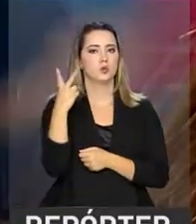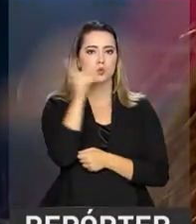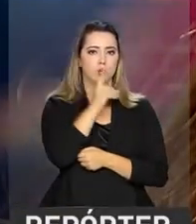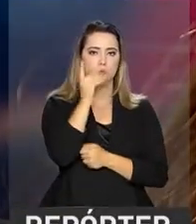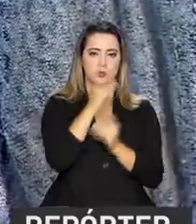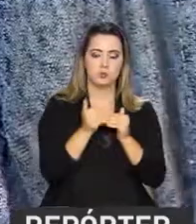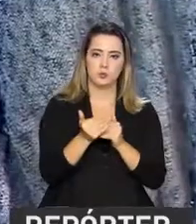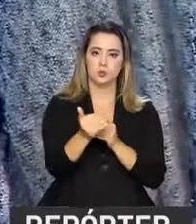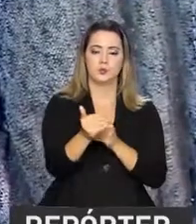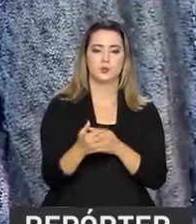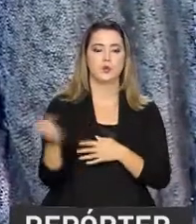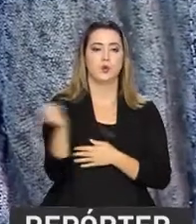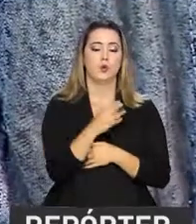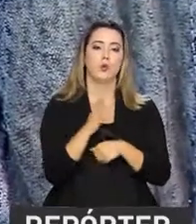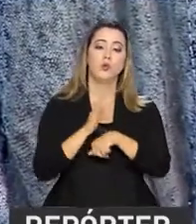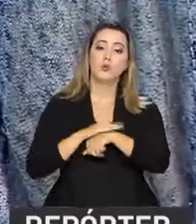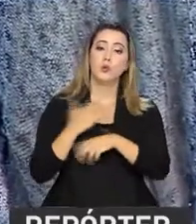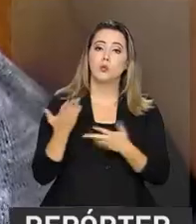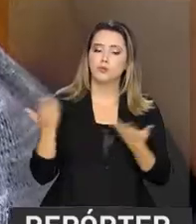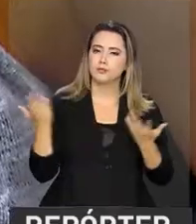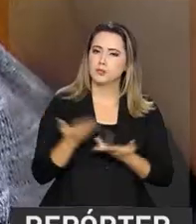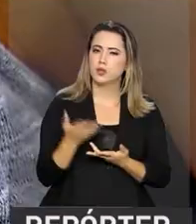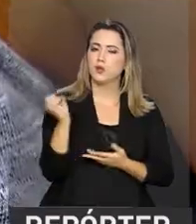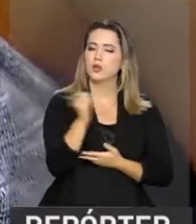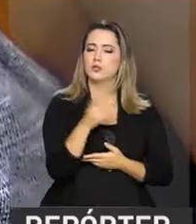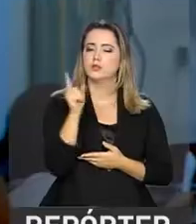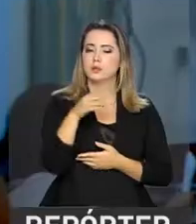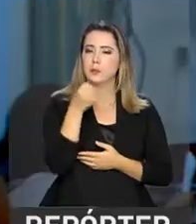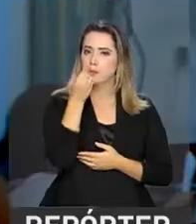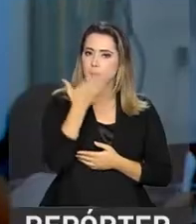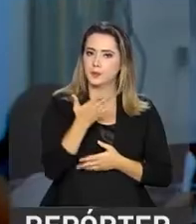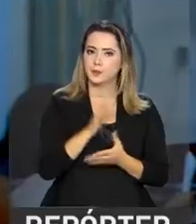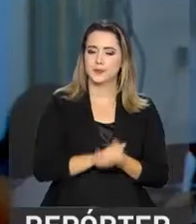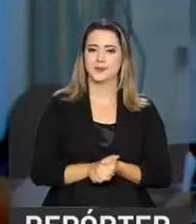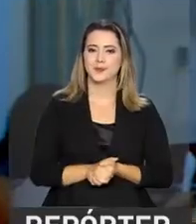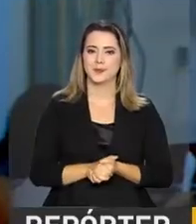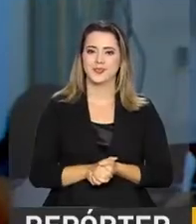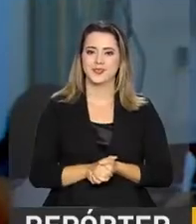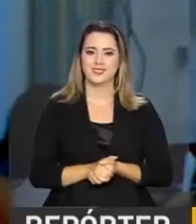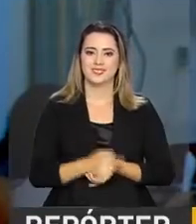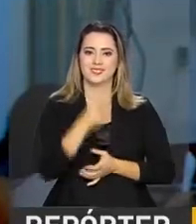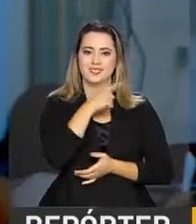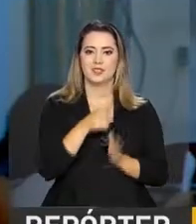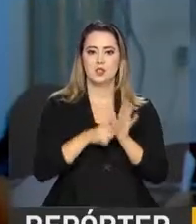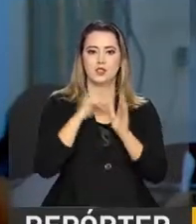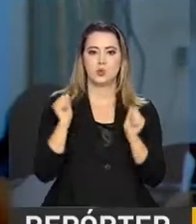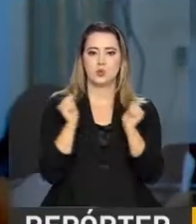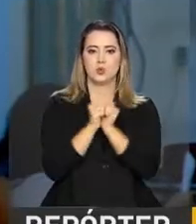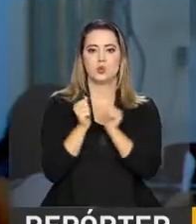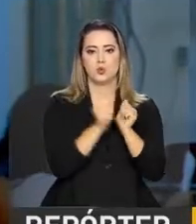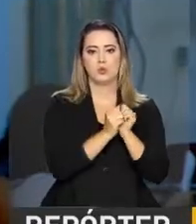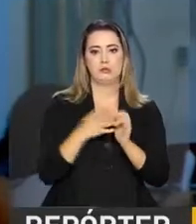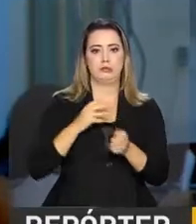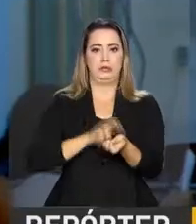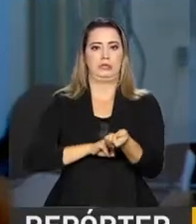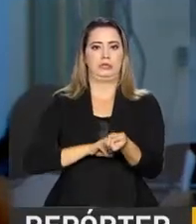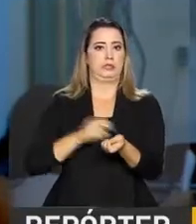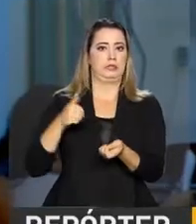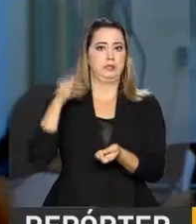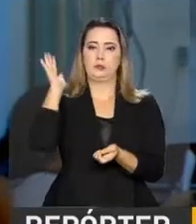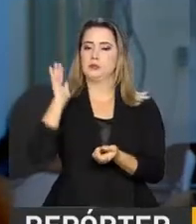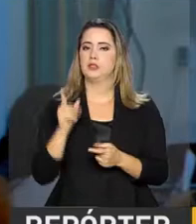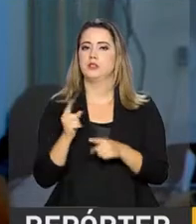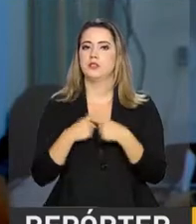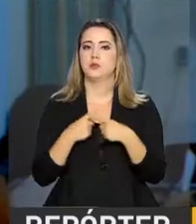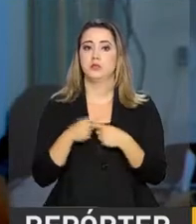seguidos o novo modelo de aplicação agradou os alunos muito melhor porque quando era tudo junto à pressão maior pelo